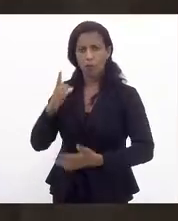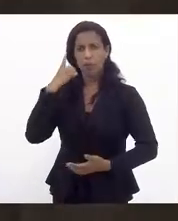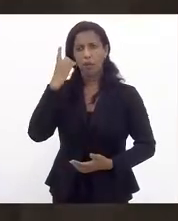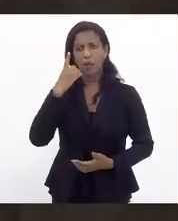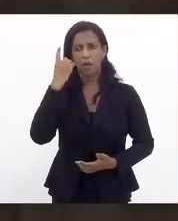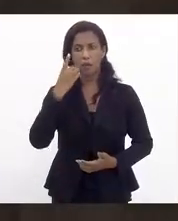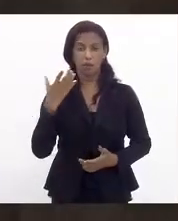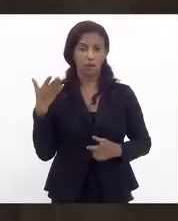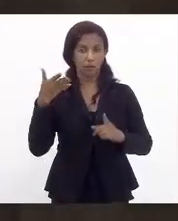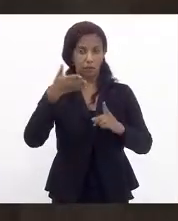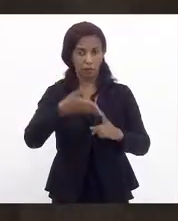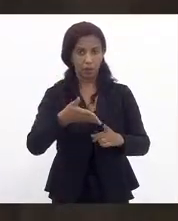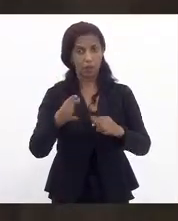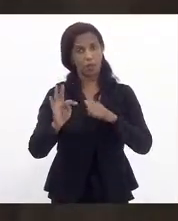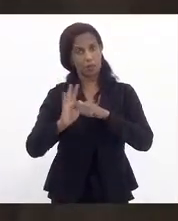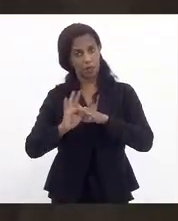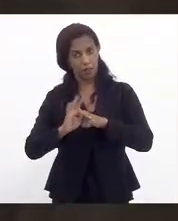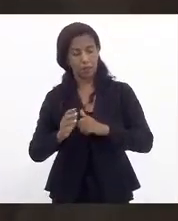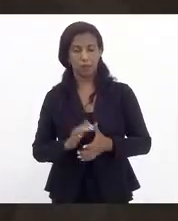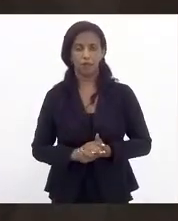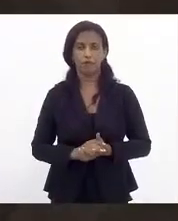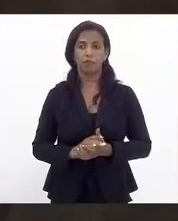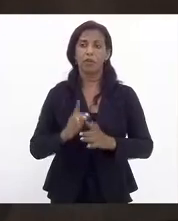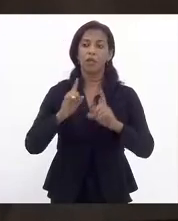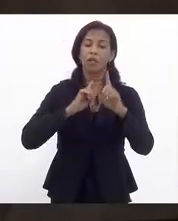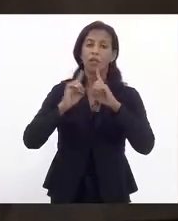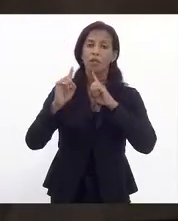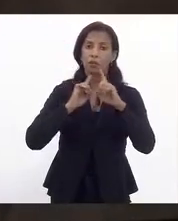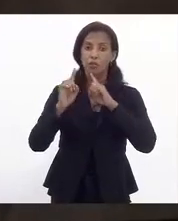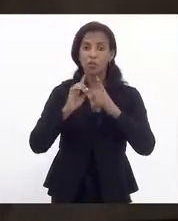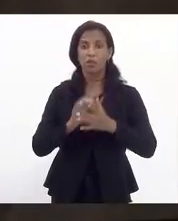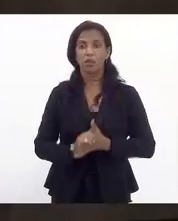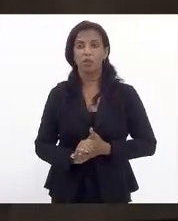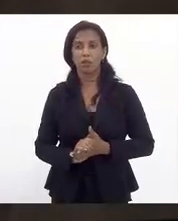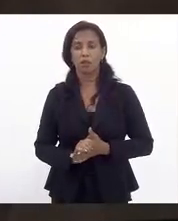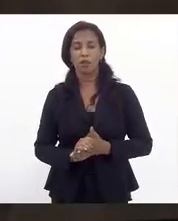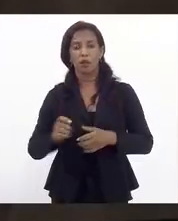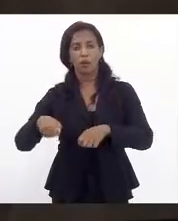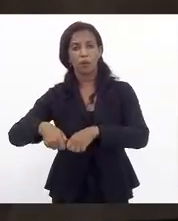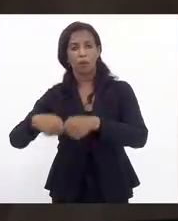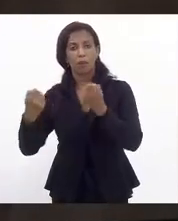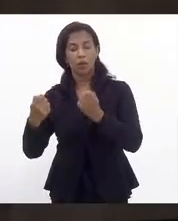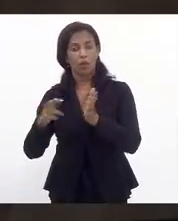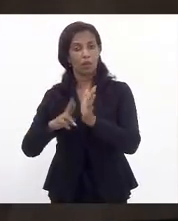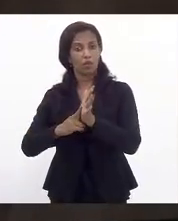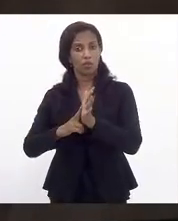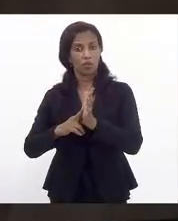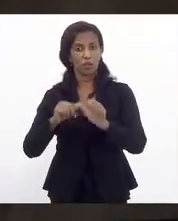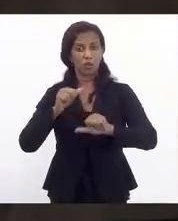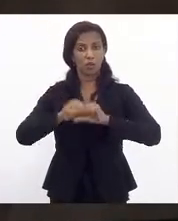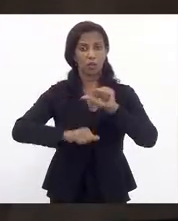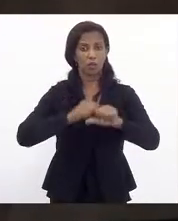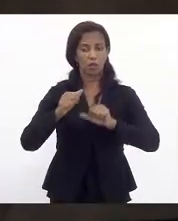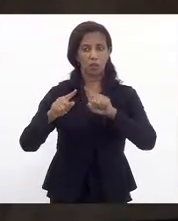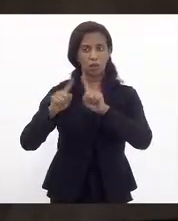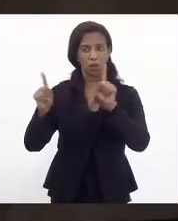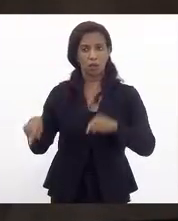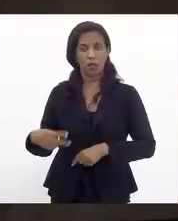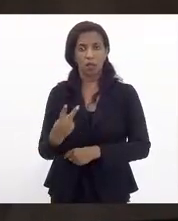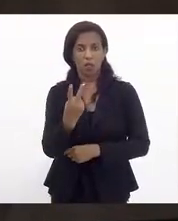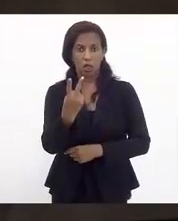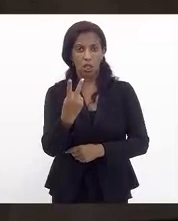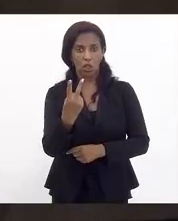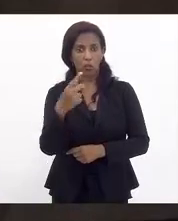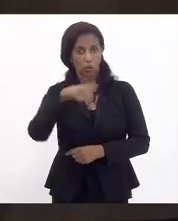palavras bom então a minha Tecnicamente então a gente tá discutindo de maneira açodada uma quebra de regime jurídico único transforma servidor com dois